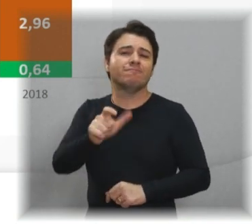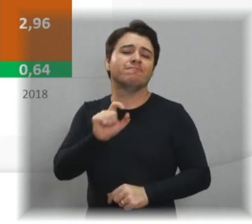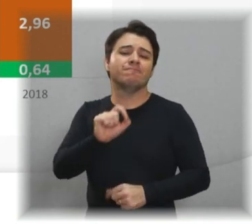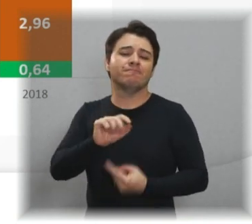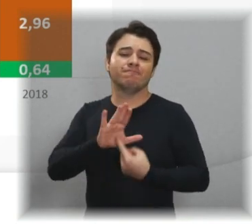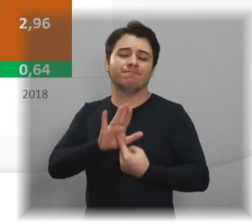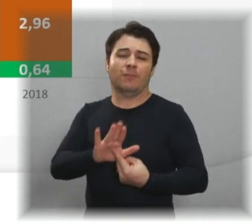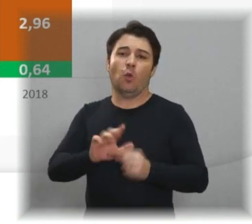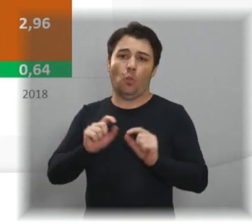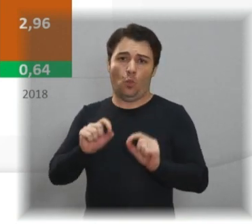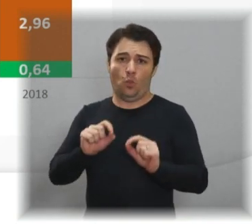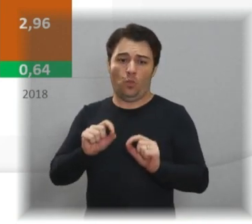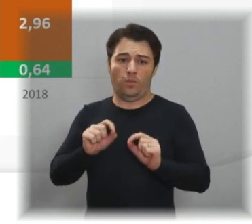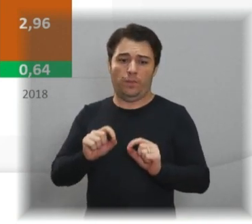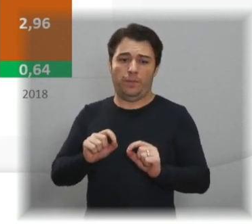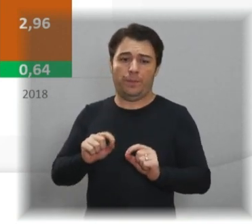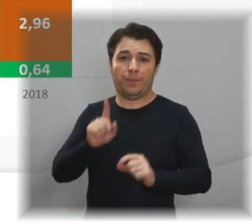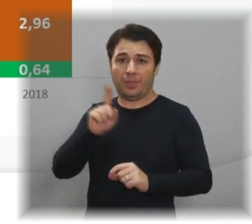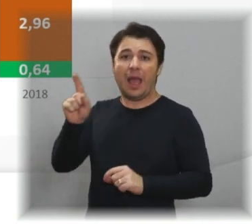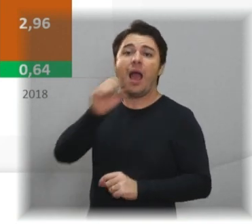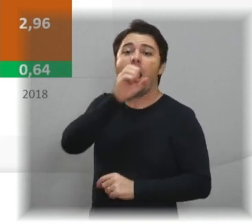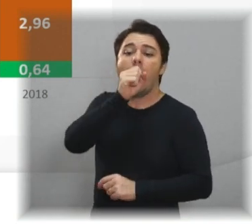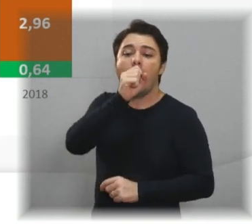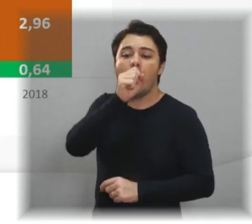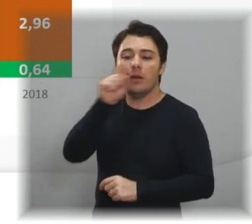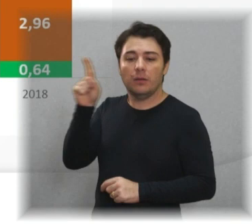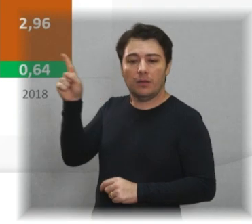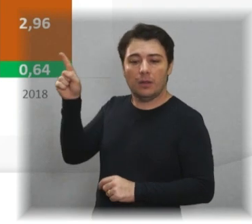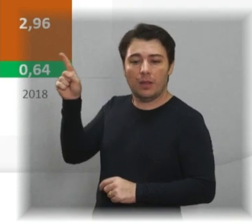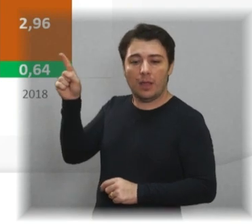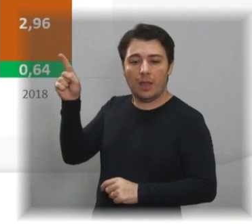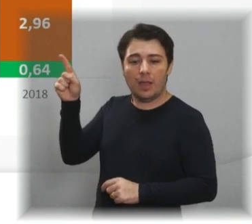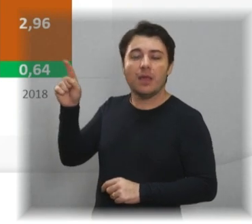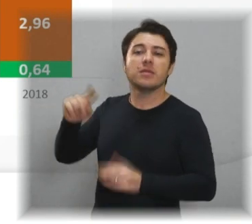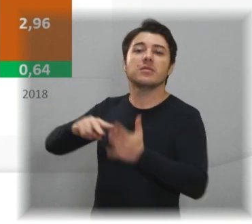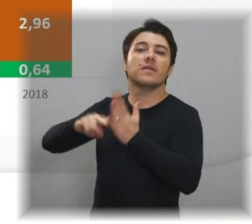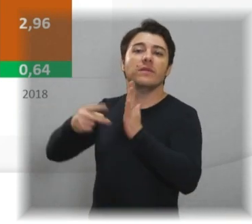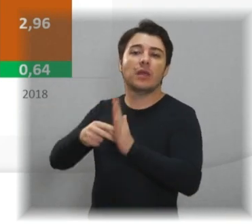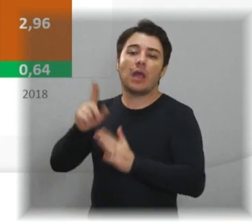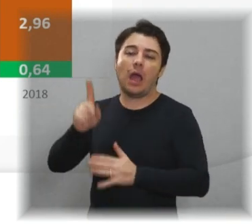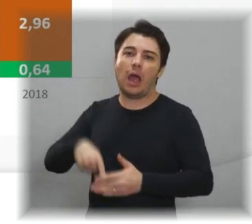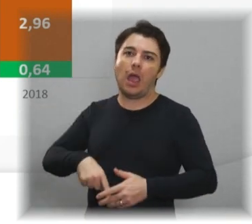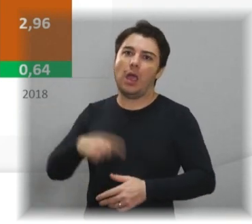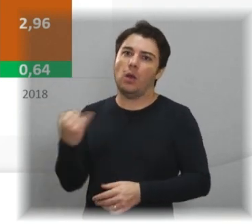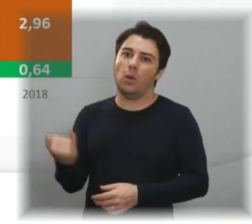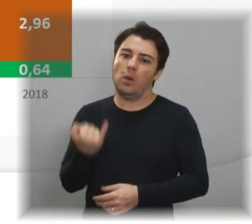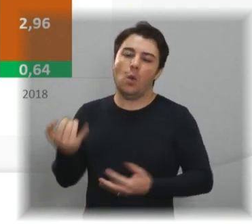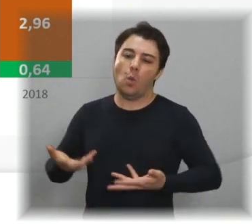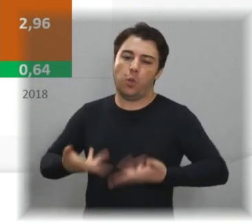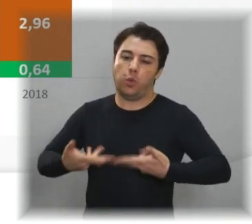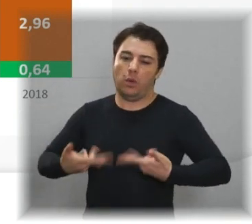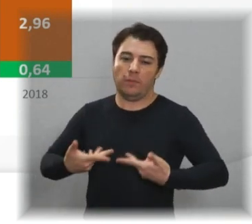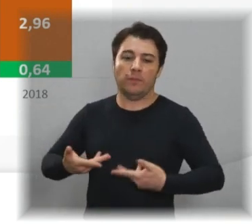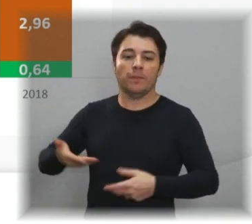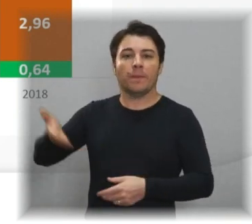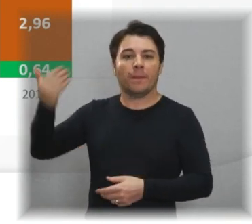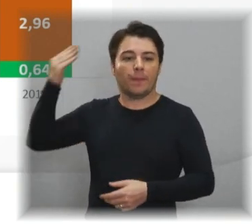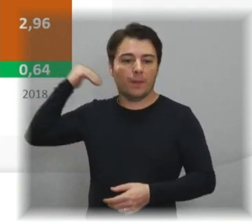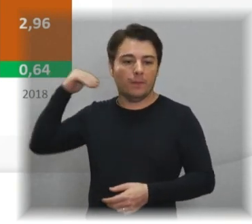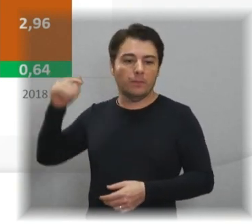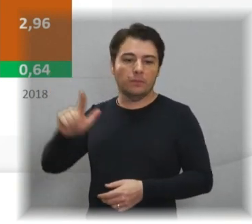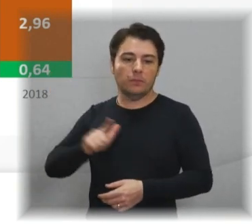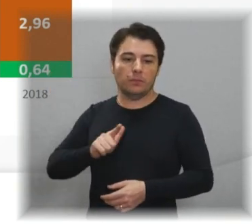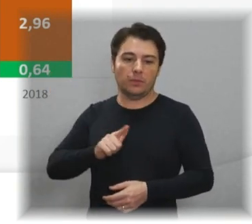aqui no gráfico aí o quadrante laranja é emergência Então seja em 2017 nós fizemos quatro pontos